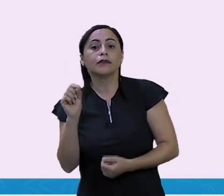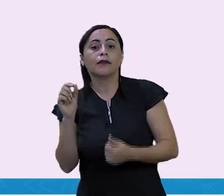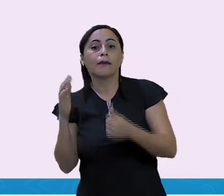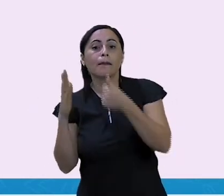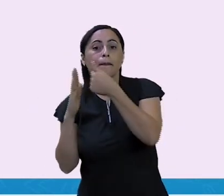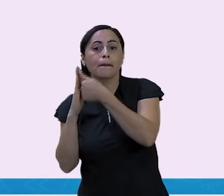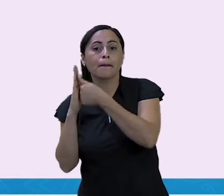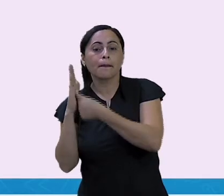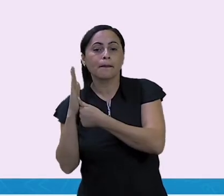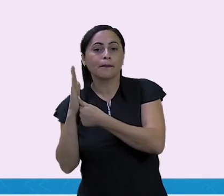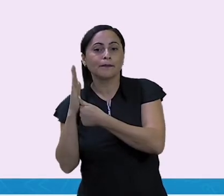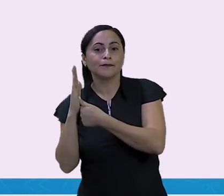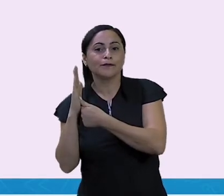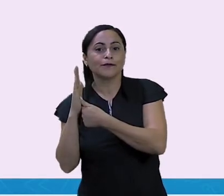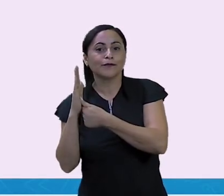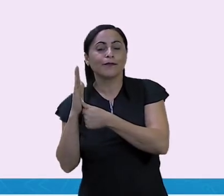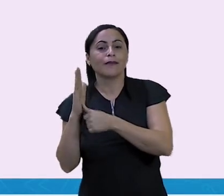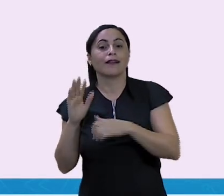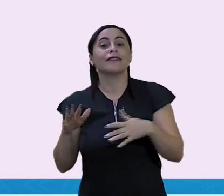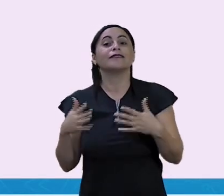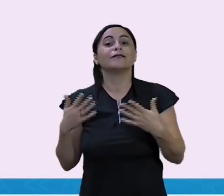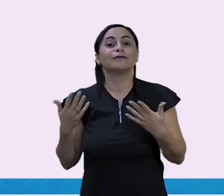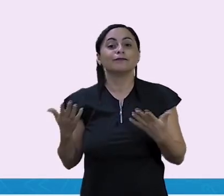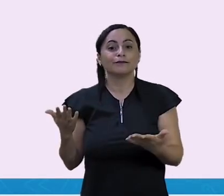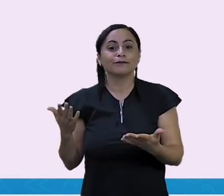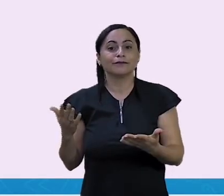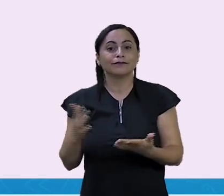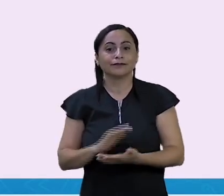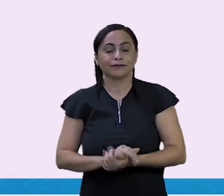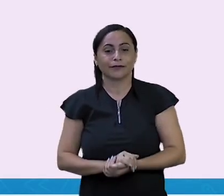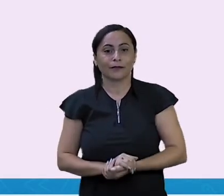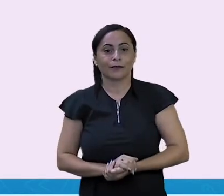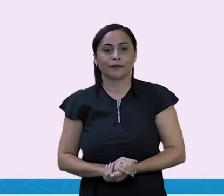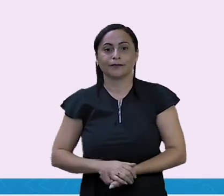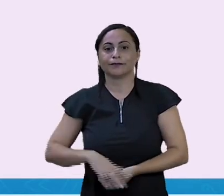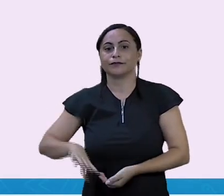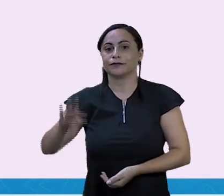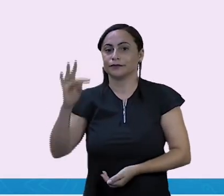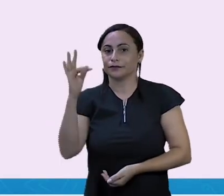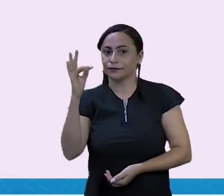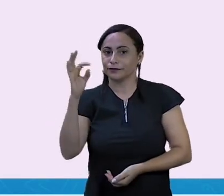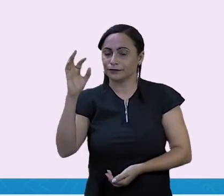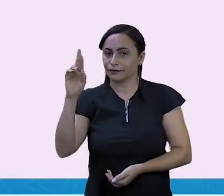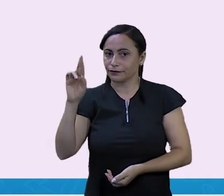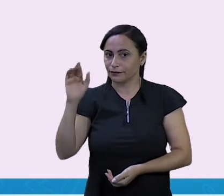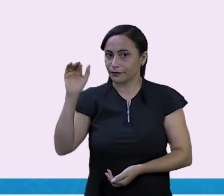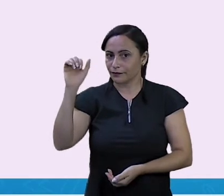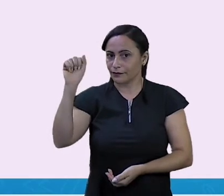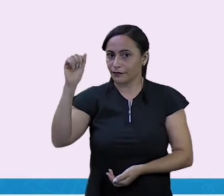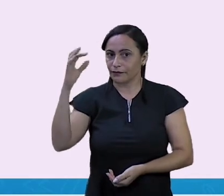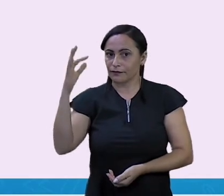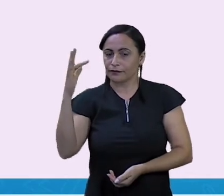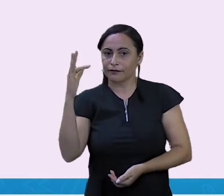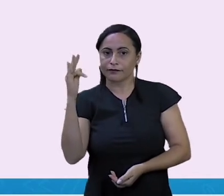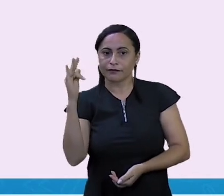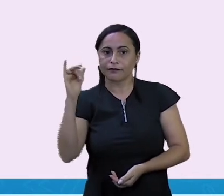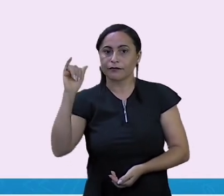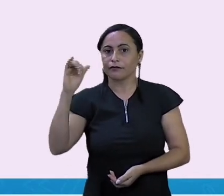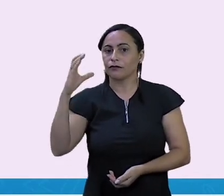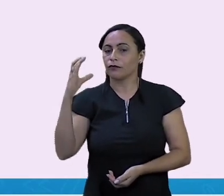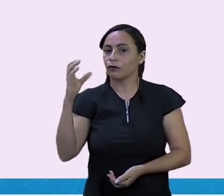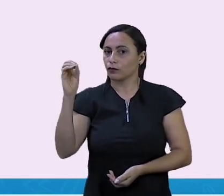de cocaína. Essa é fácil, né, gente? A Polícia Federal combate o tráfico, com